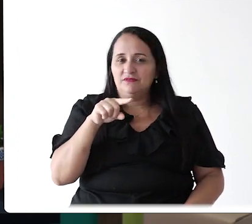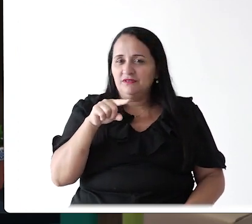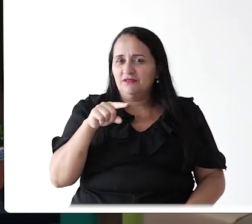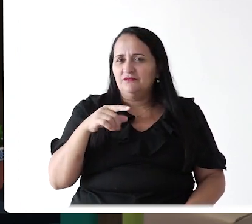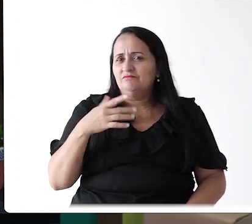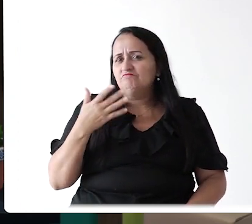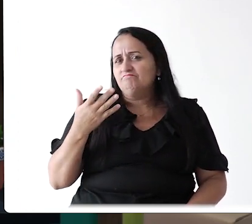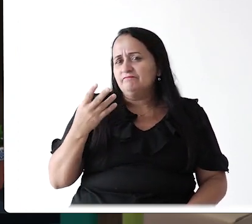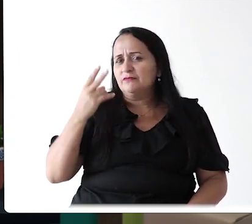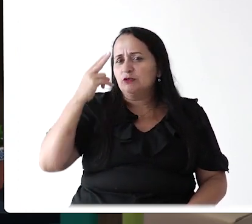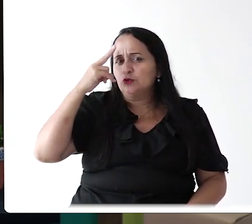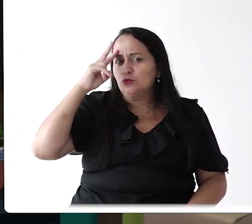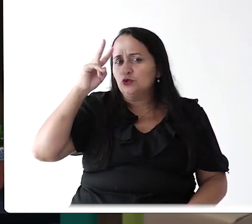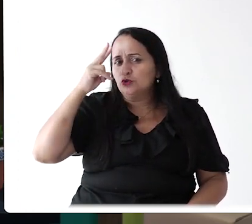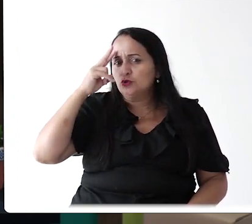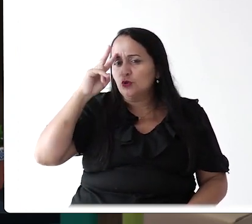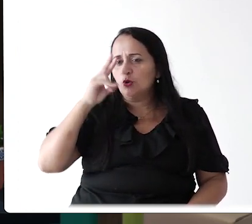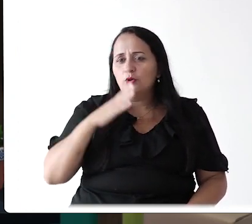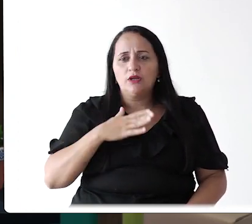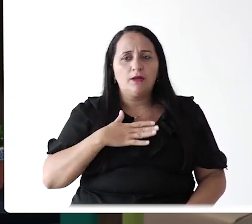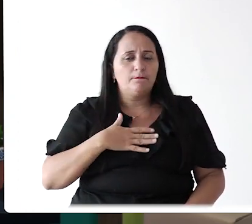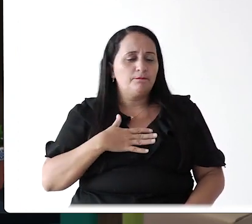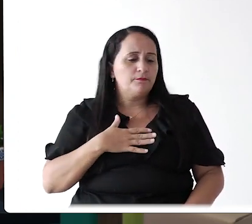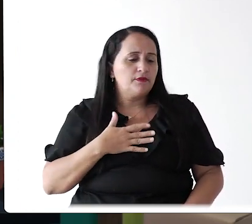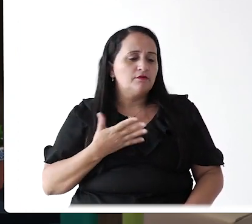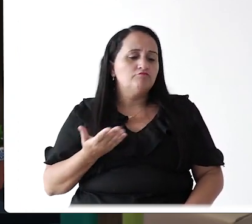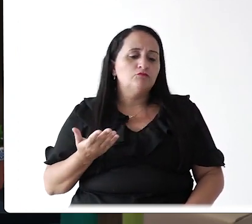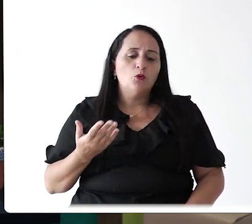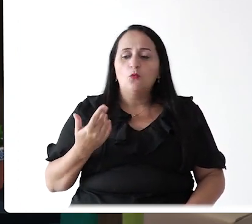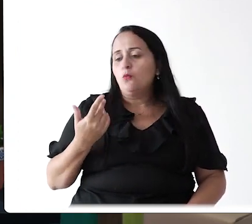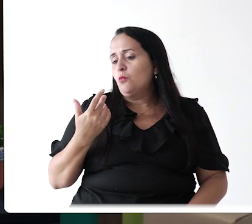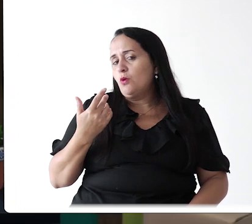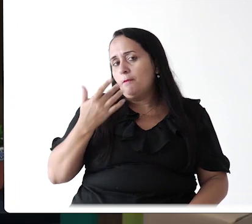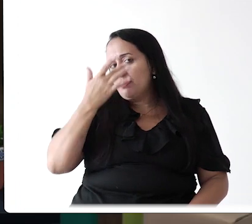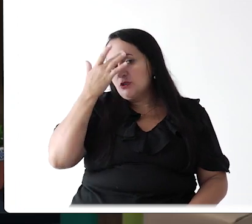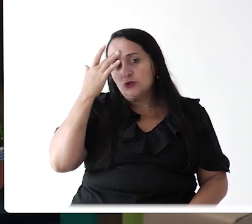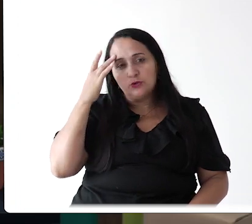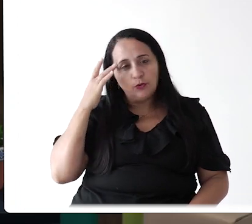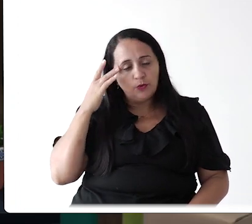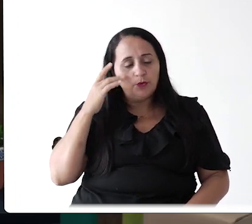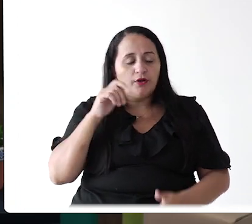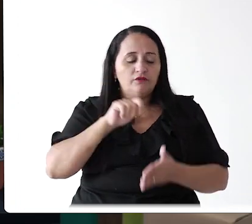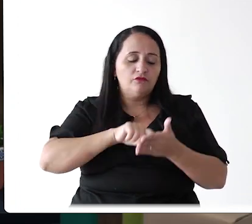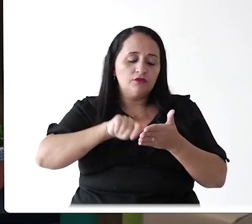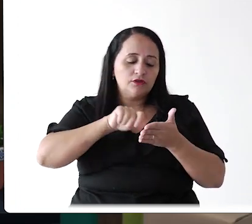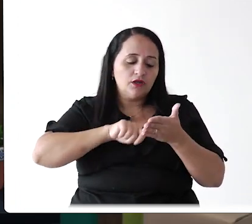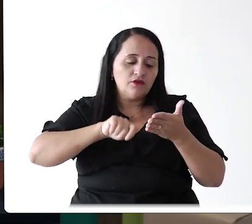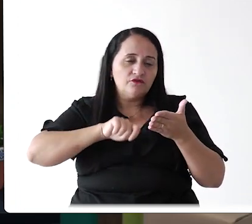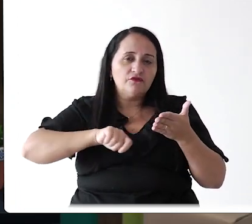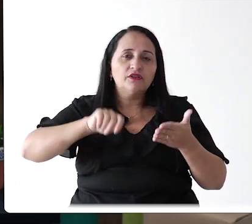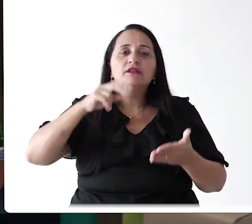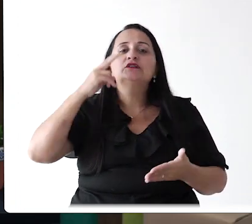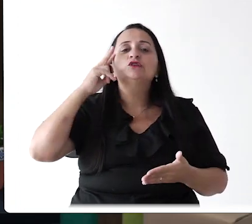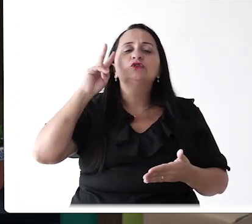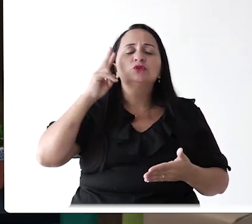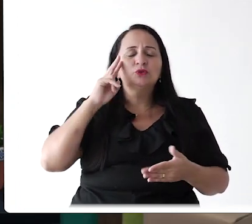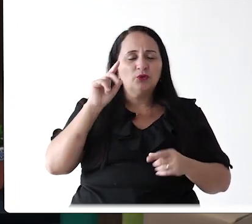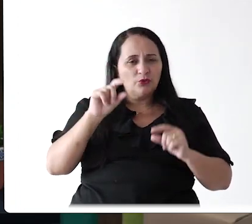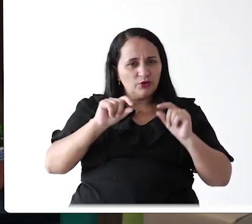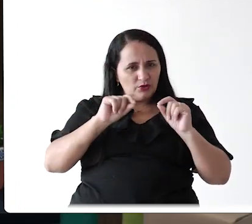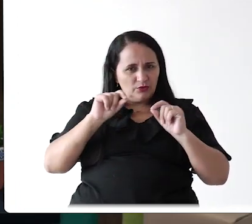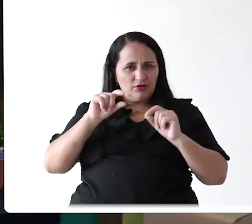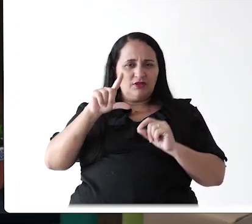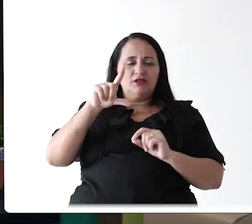de contar uma história. Para contar uma história, o autor vai escolher o melhor enredo, os melhores